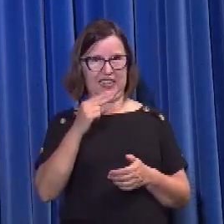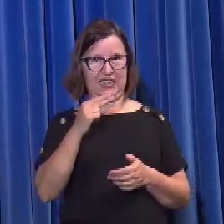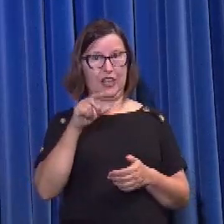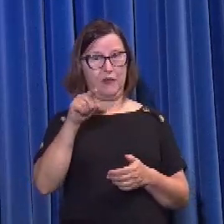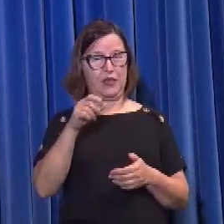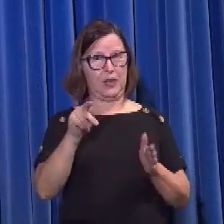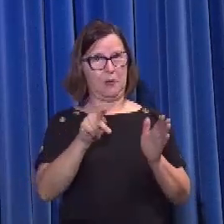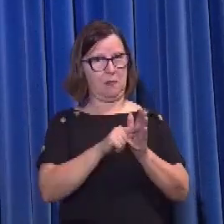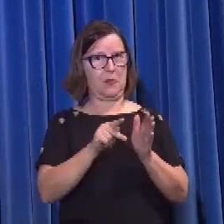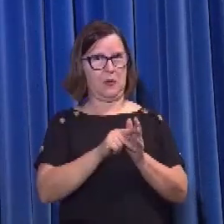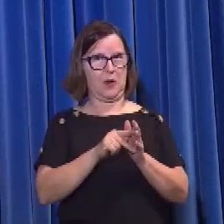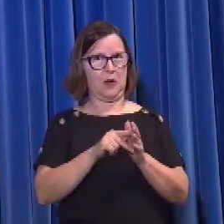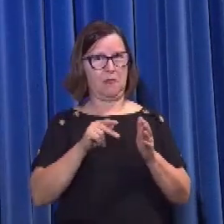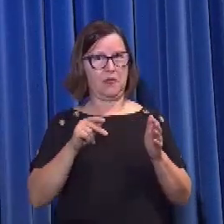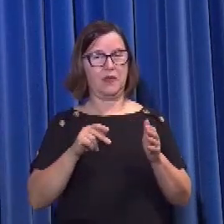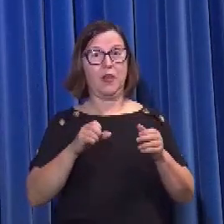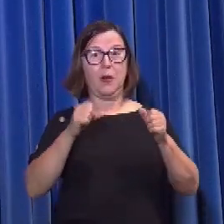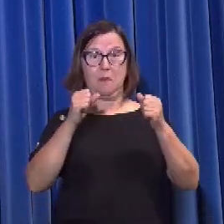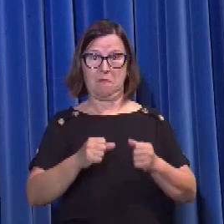mentiroso.